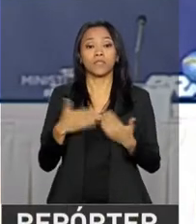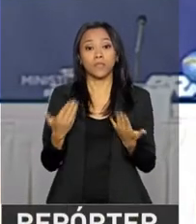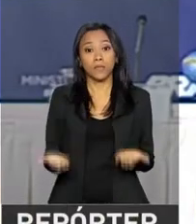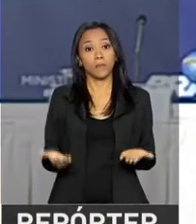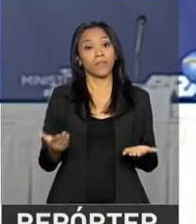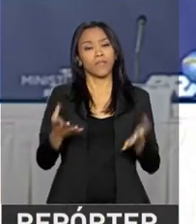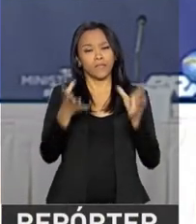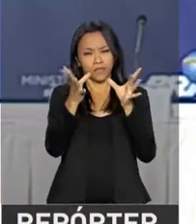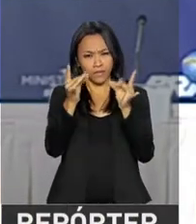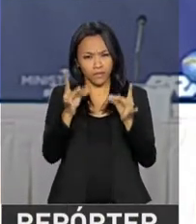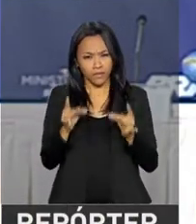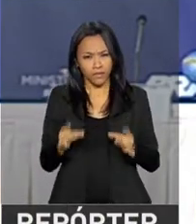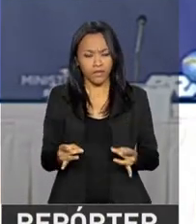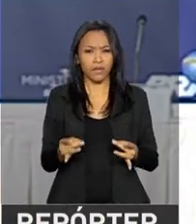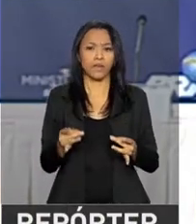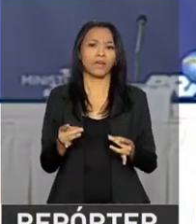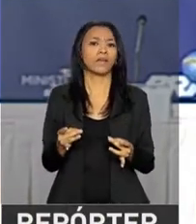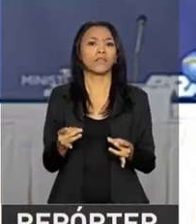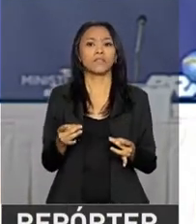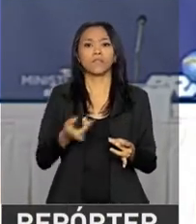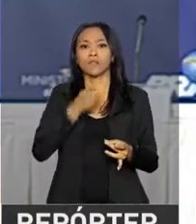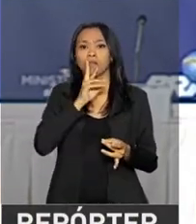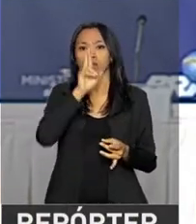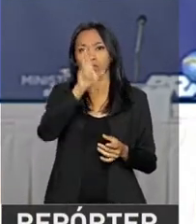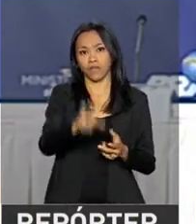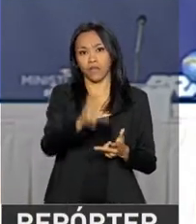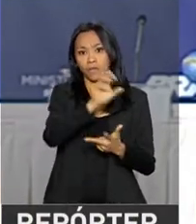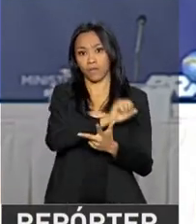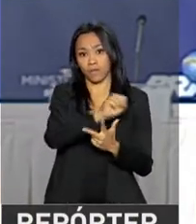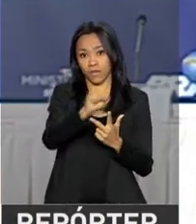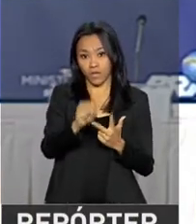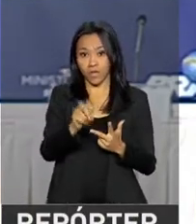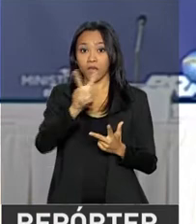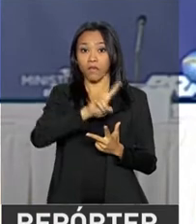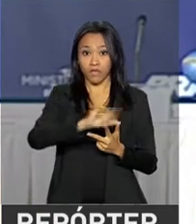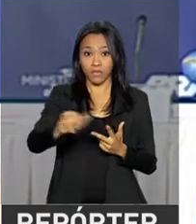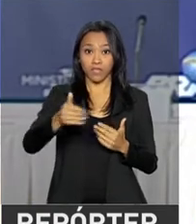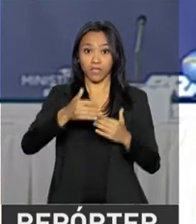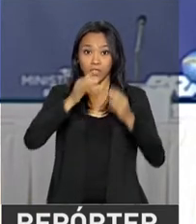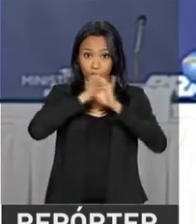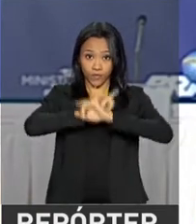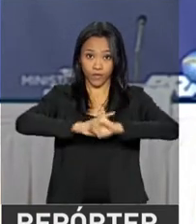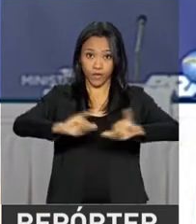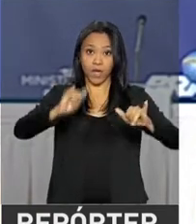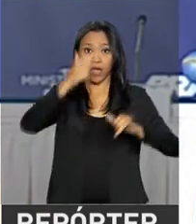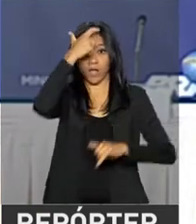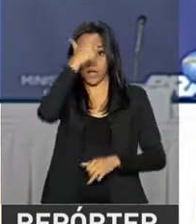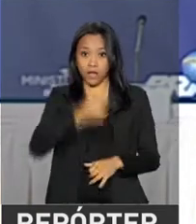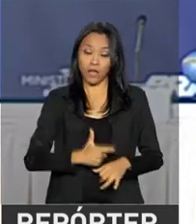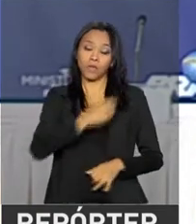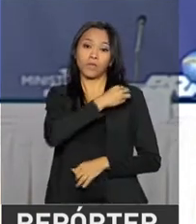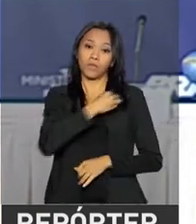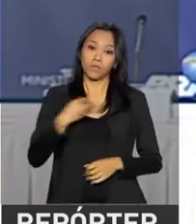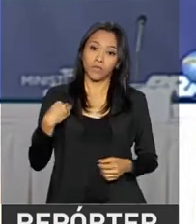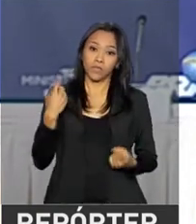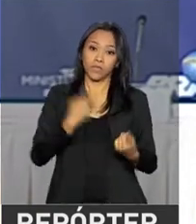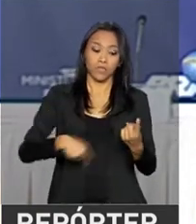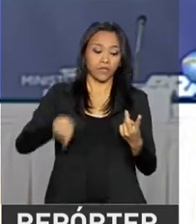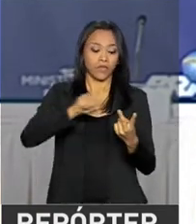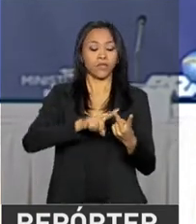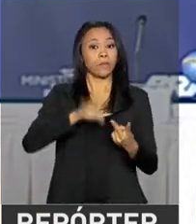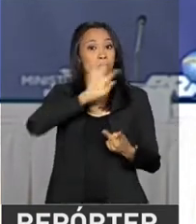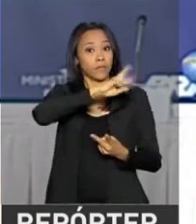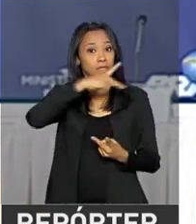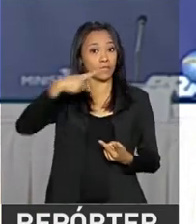os detalhes do resultado do Enem vai ser divulgado aqui pelo ministro Mendonça Filho, pela presidente do